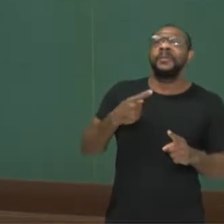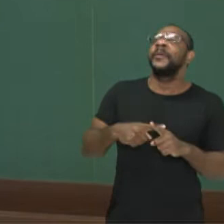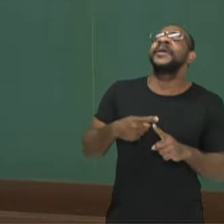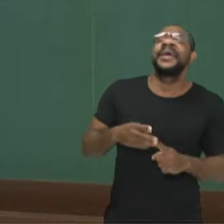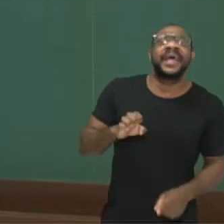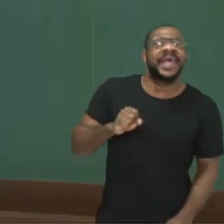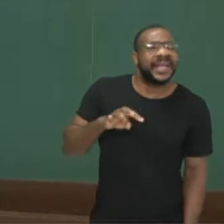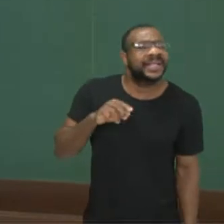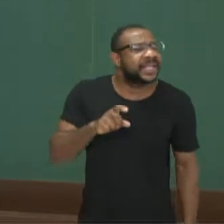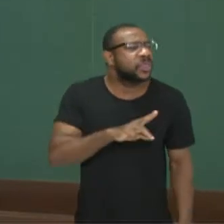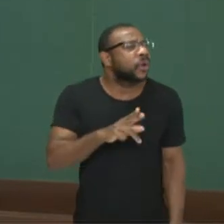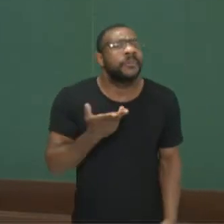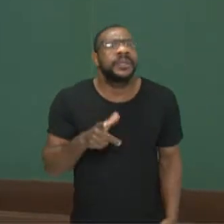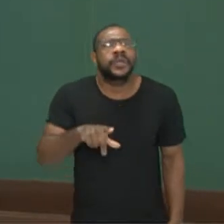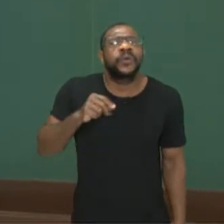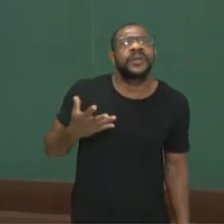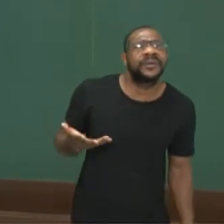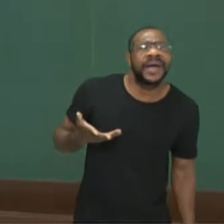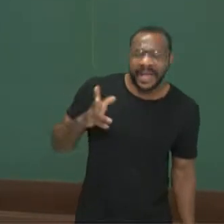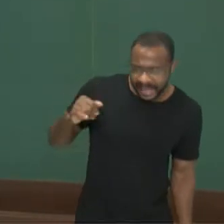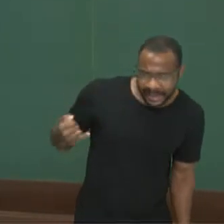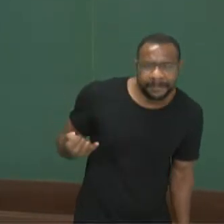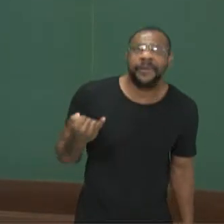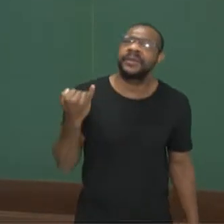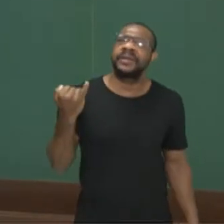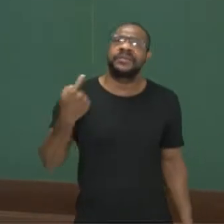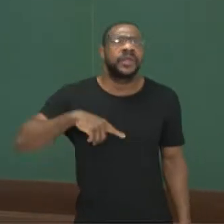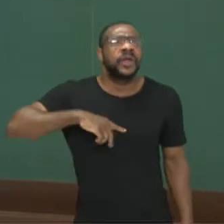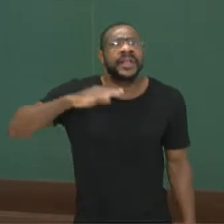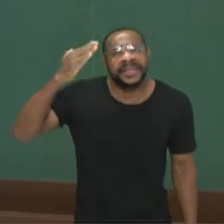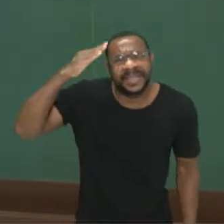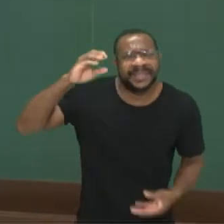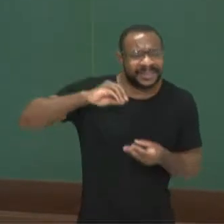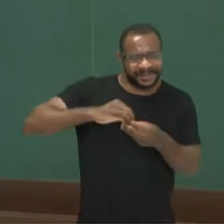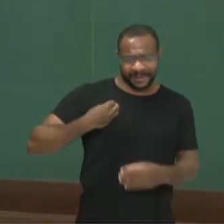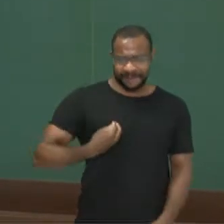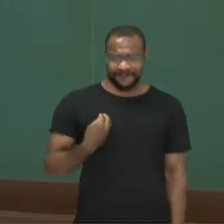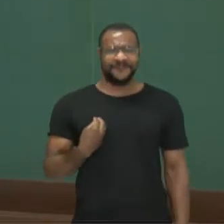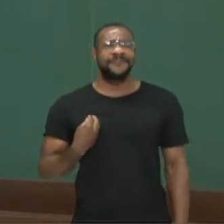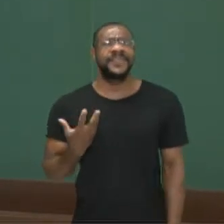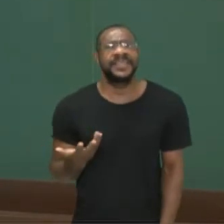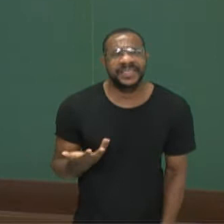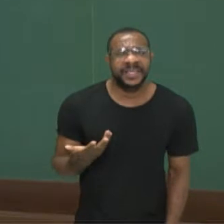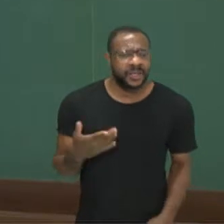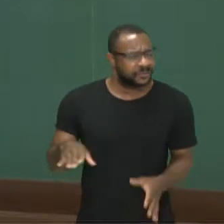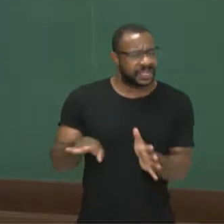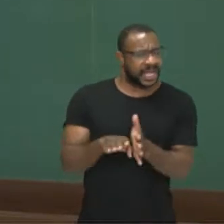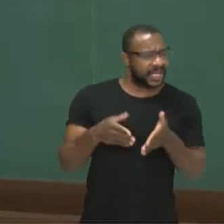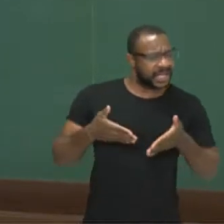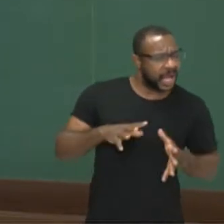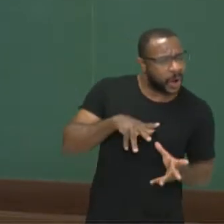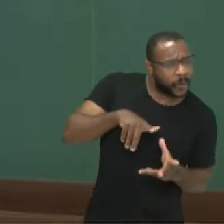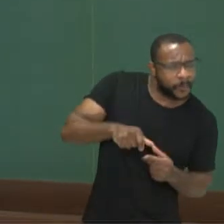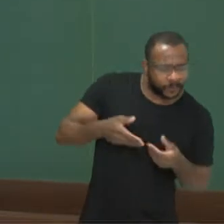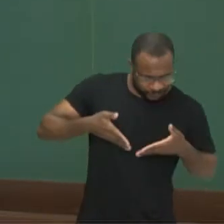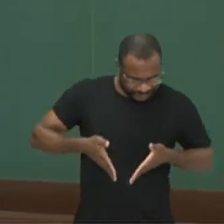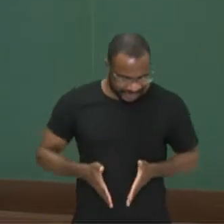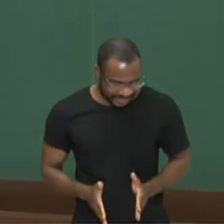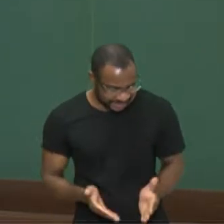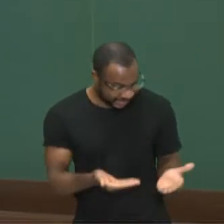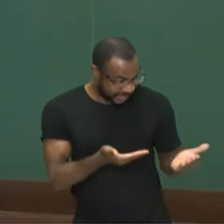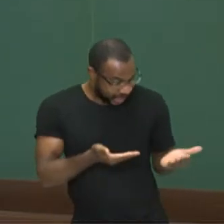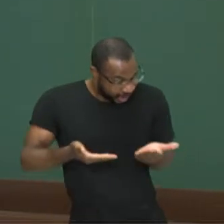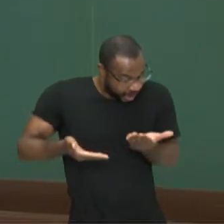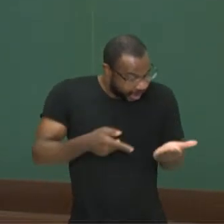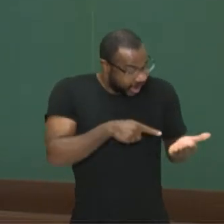para você? Isso é muito importante, entende um pouco mais da sua vida, sobre a sua chegada ao mundo, como você foi